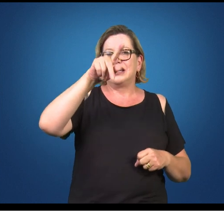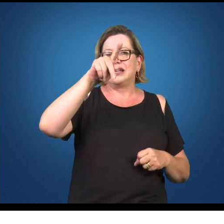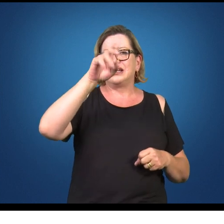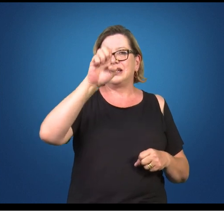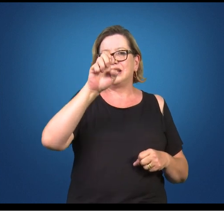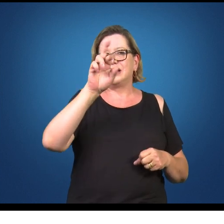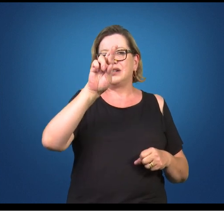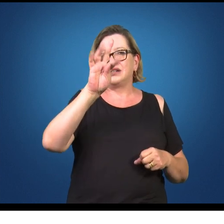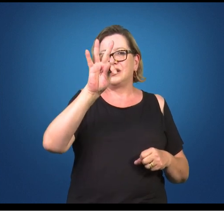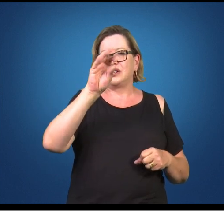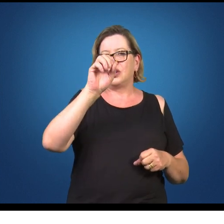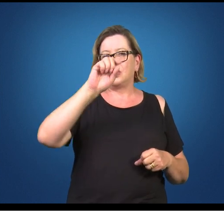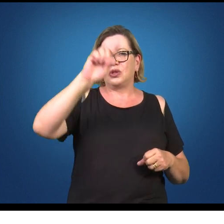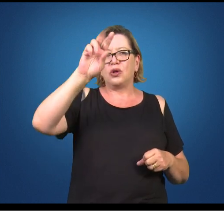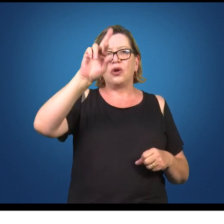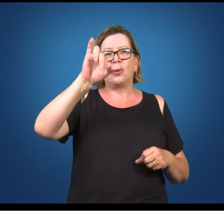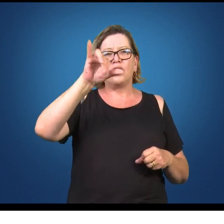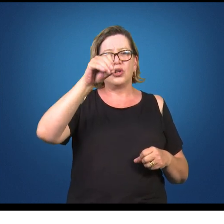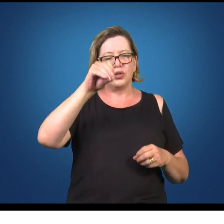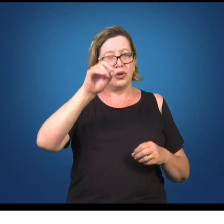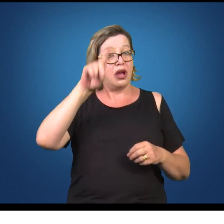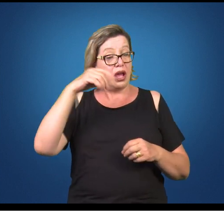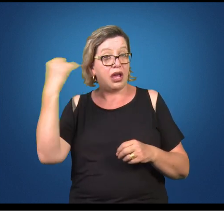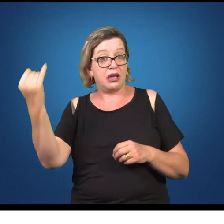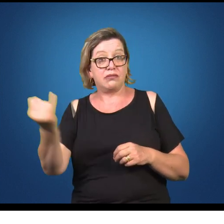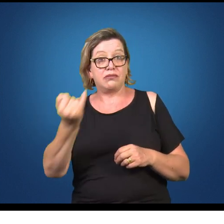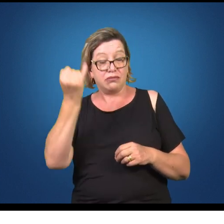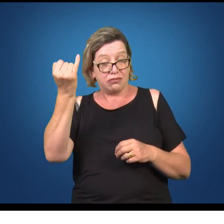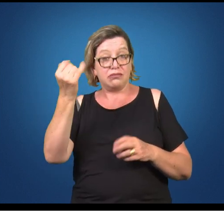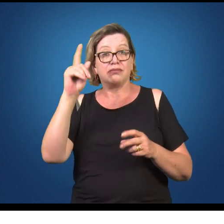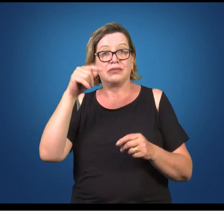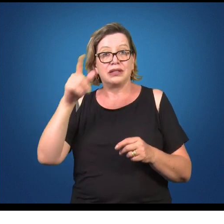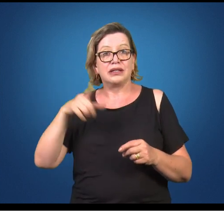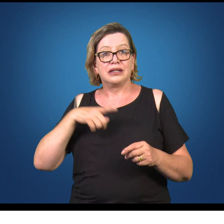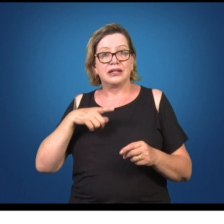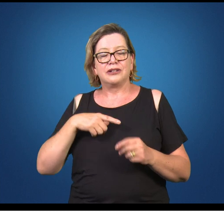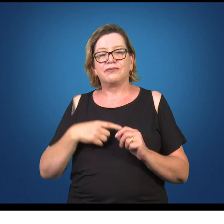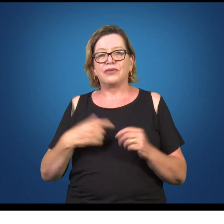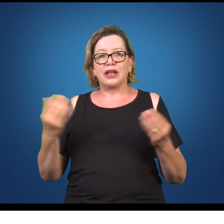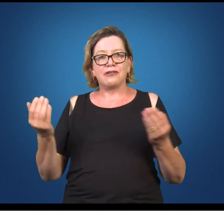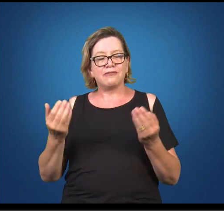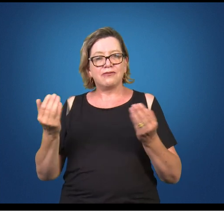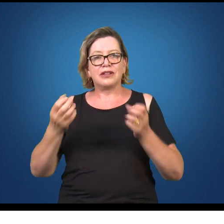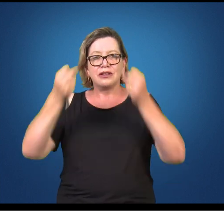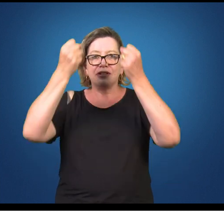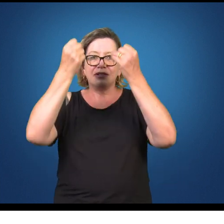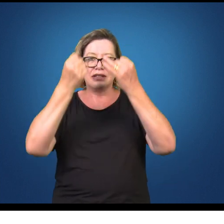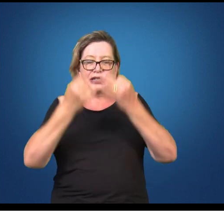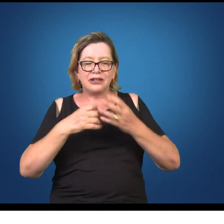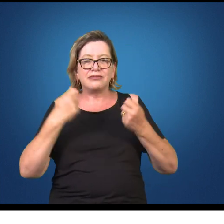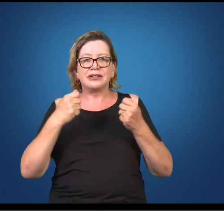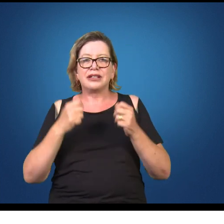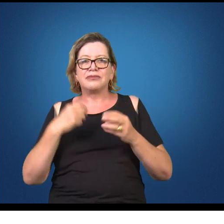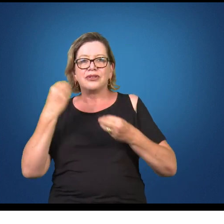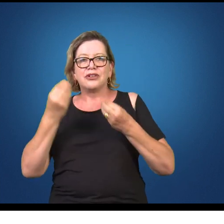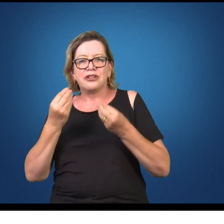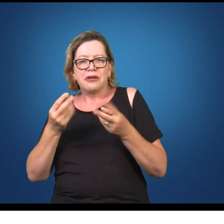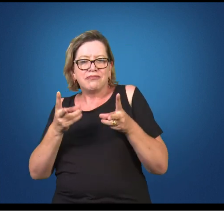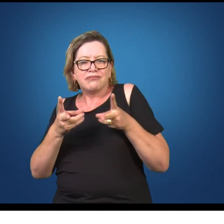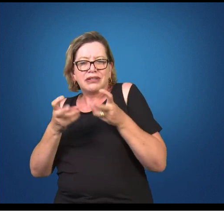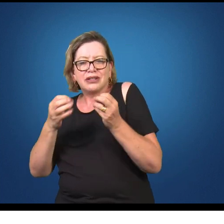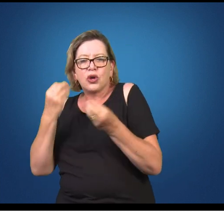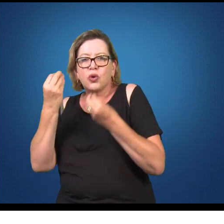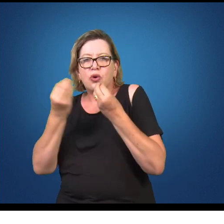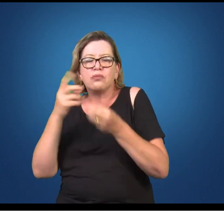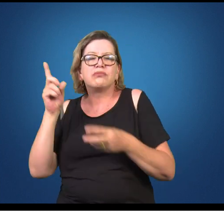em qualquer ensino, não é diferente na arte. Né? A gente está falando de considerar também o cotidiano dela,